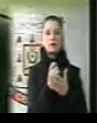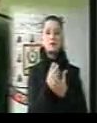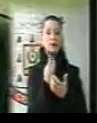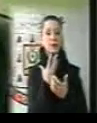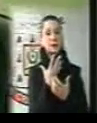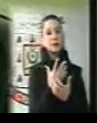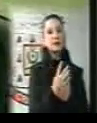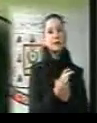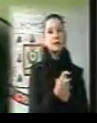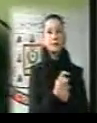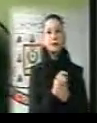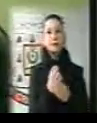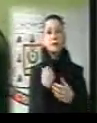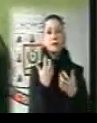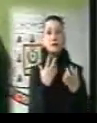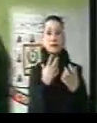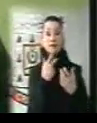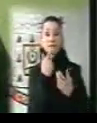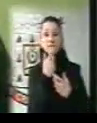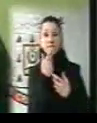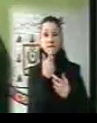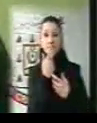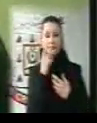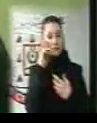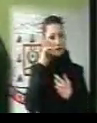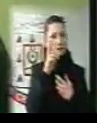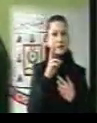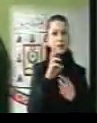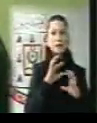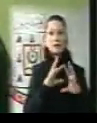obras. Então eu quero dizer para os senhores que